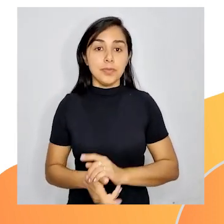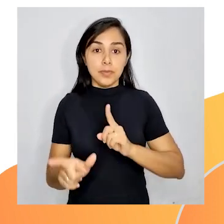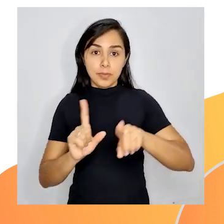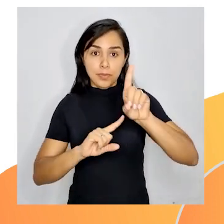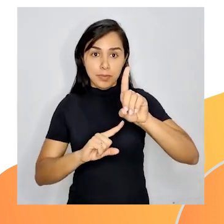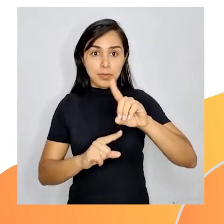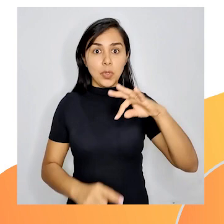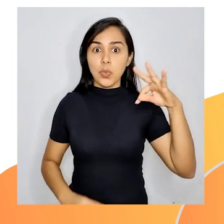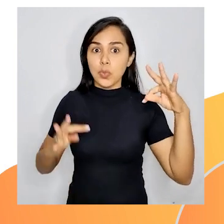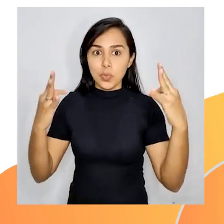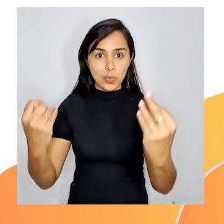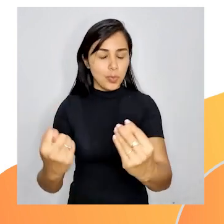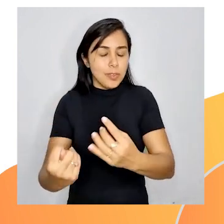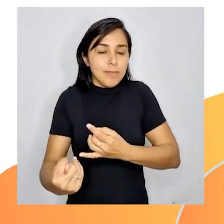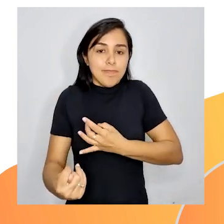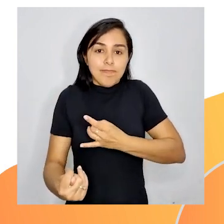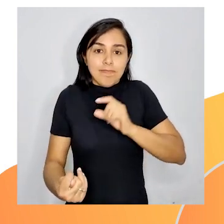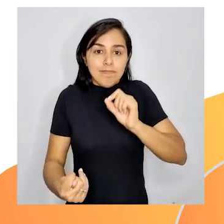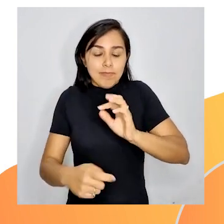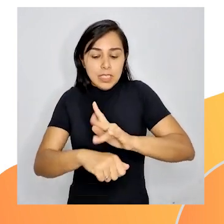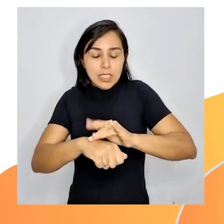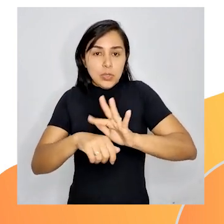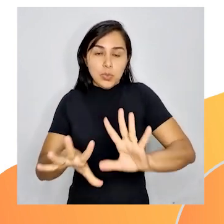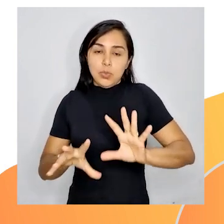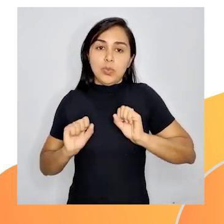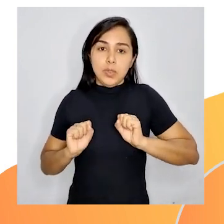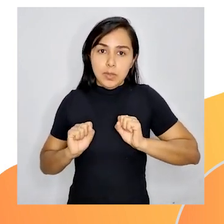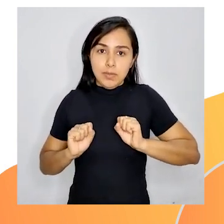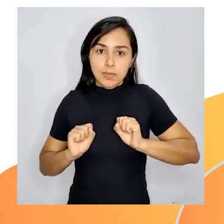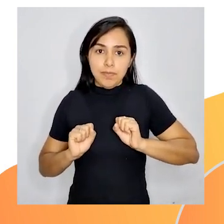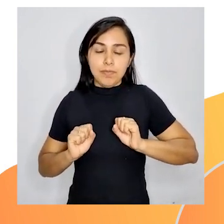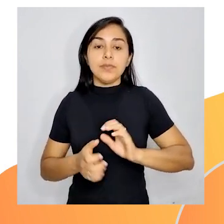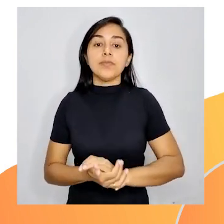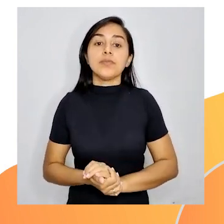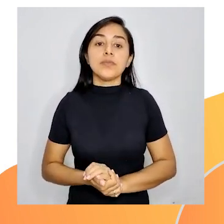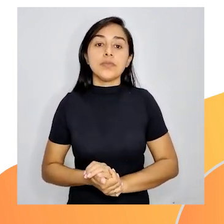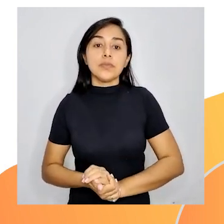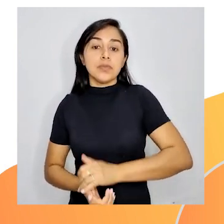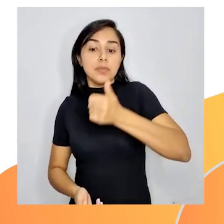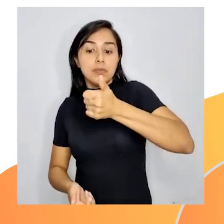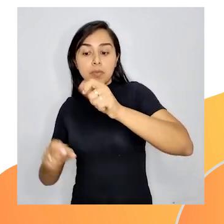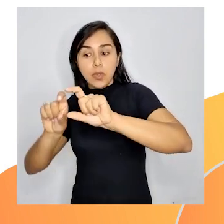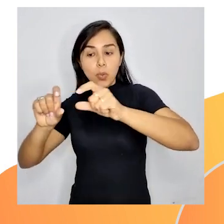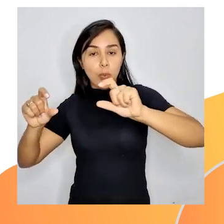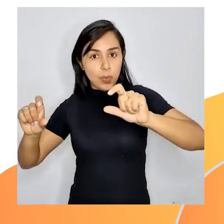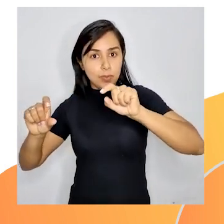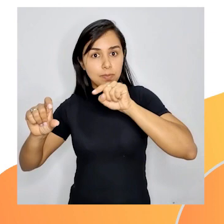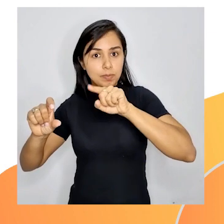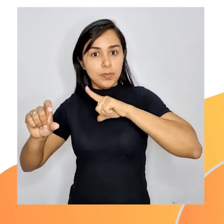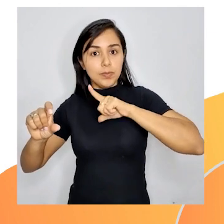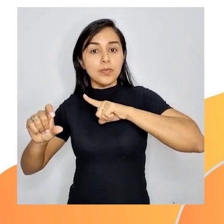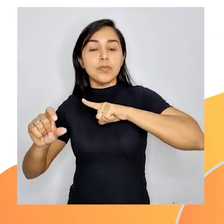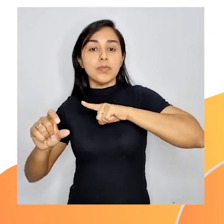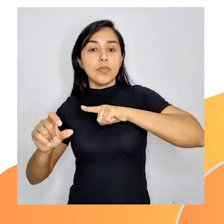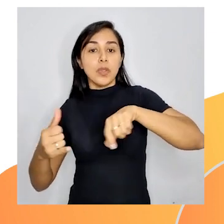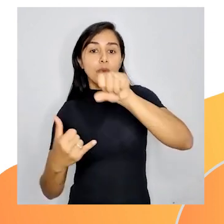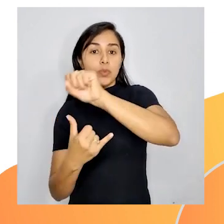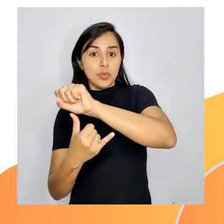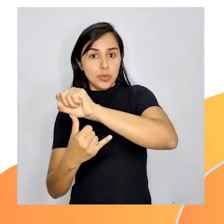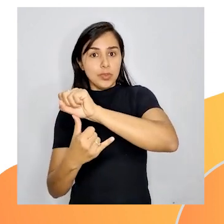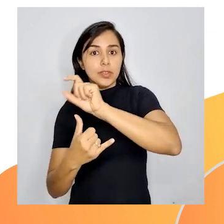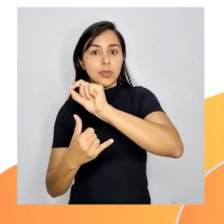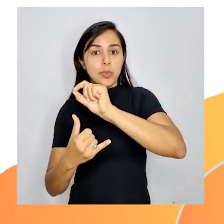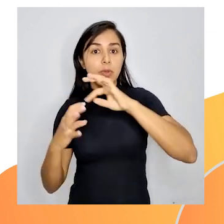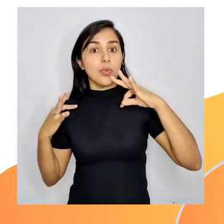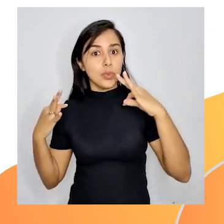que a doença nos atinja. O que nós temos aqui na oração principal? Nós temos o sujeito, que é todos, nós temos